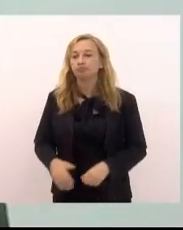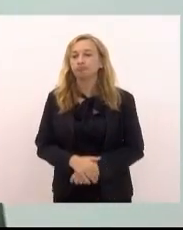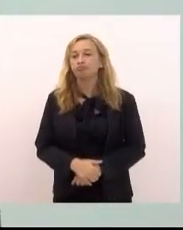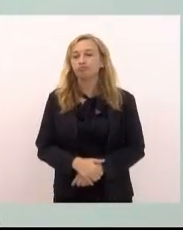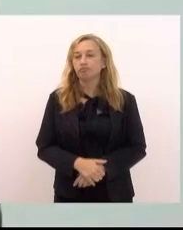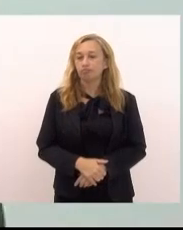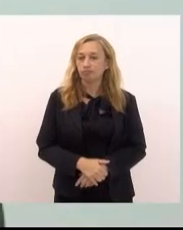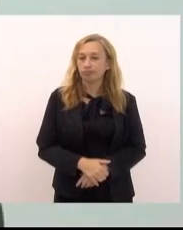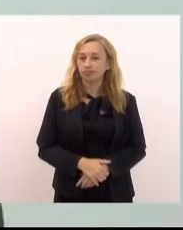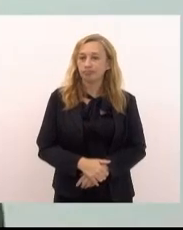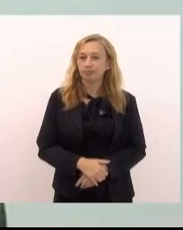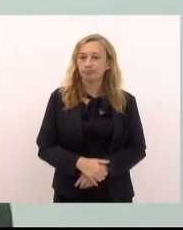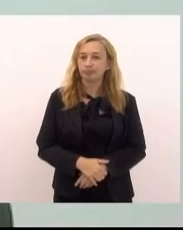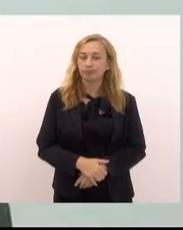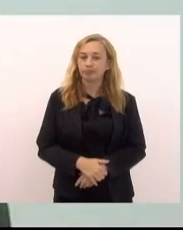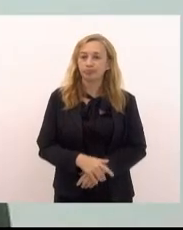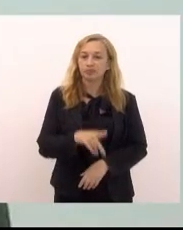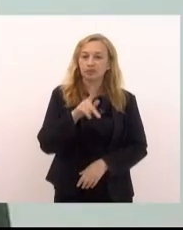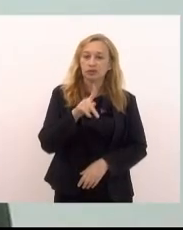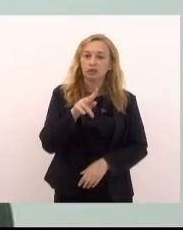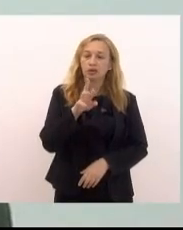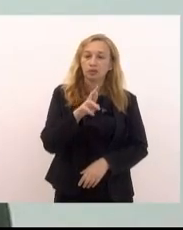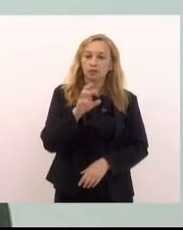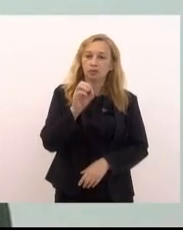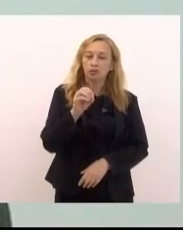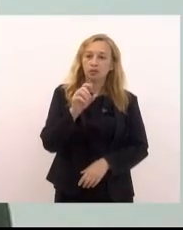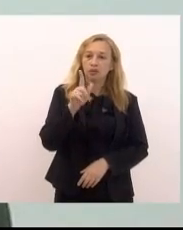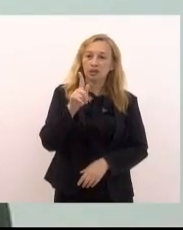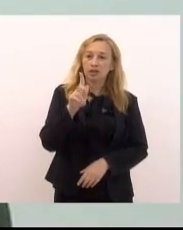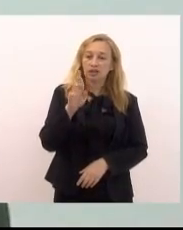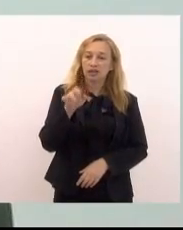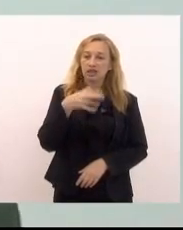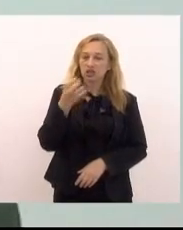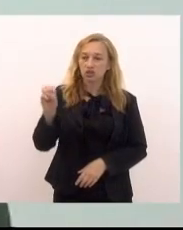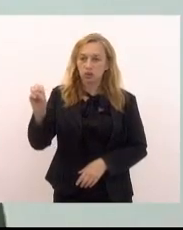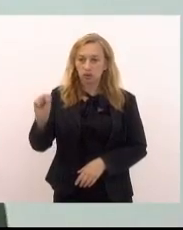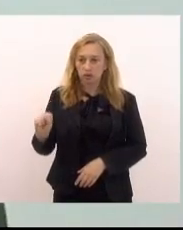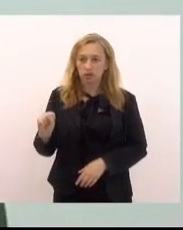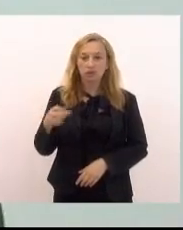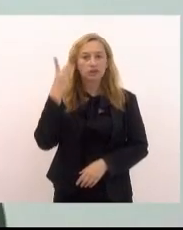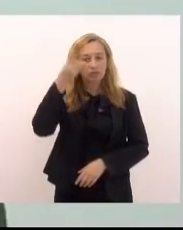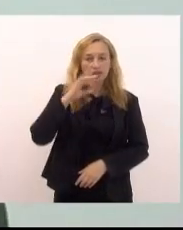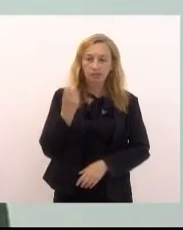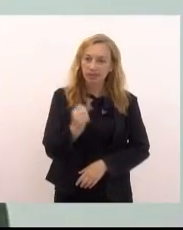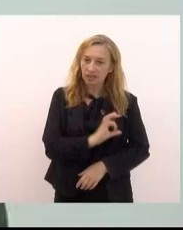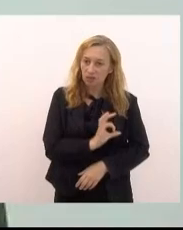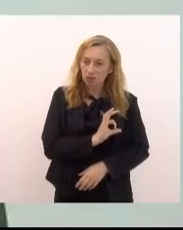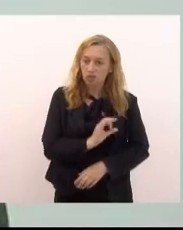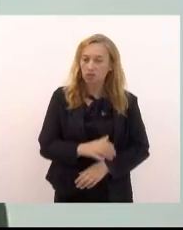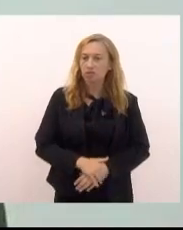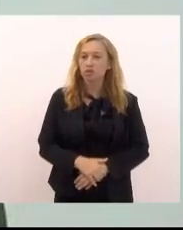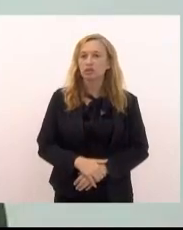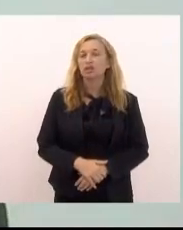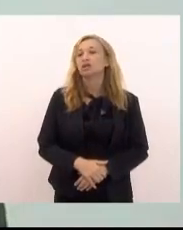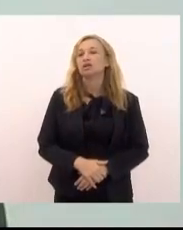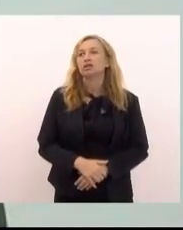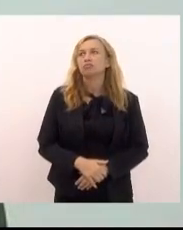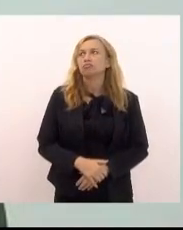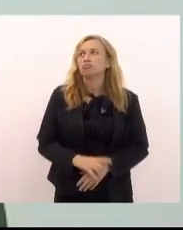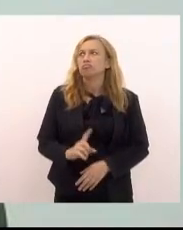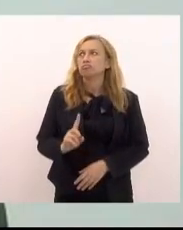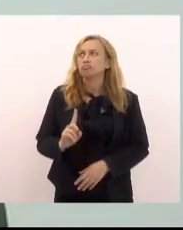questão das progressões, deputada Marta Rocha. Isso está um saco de gato. As progressões não